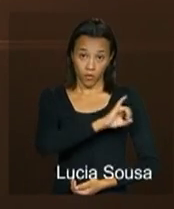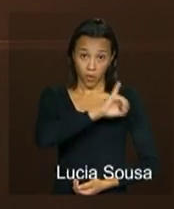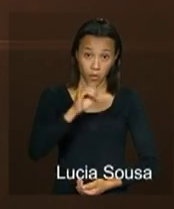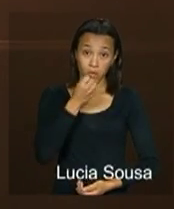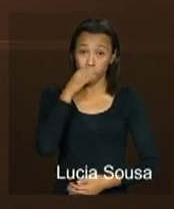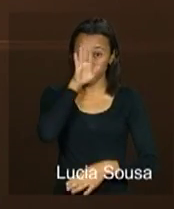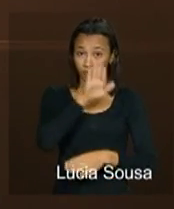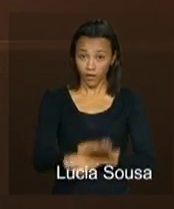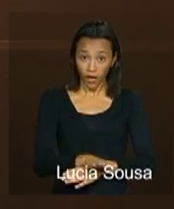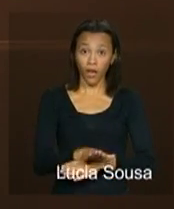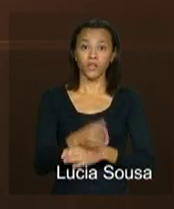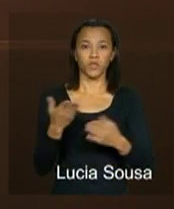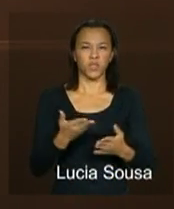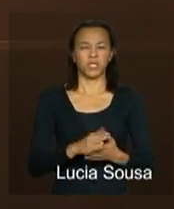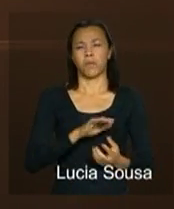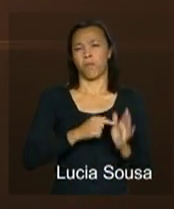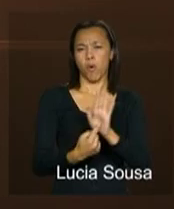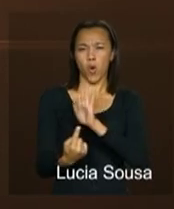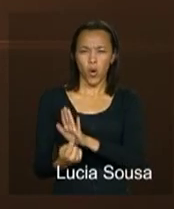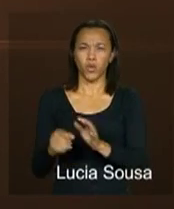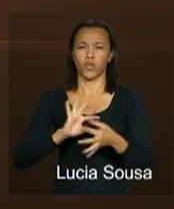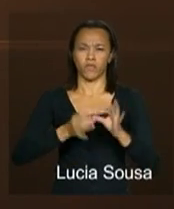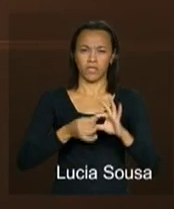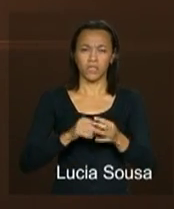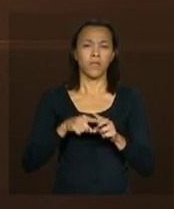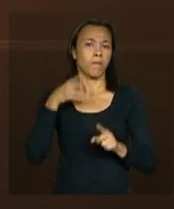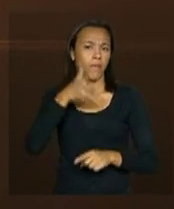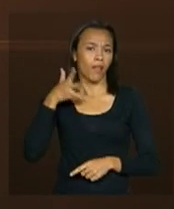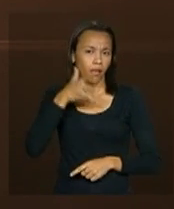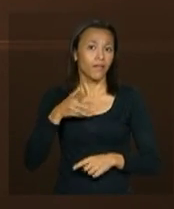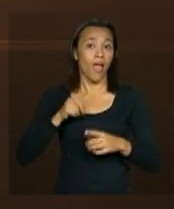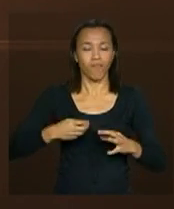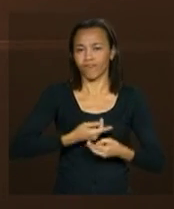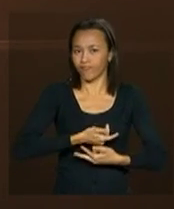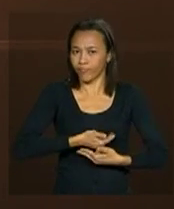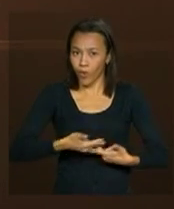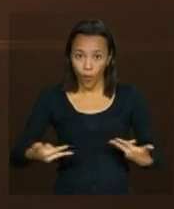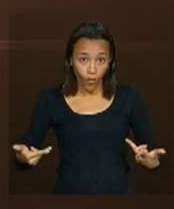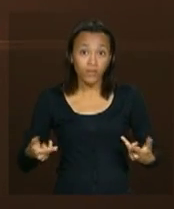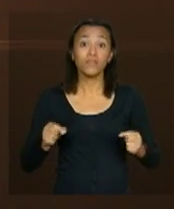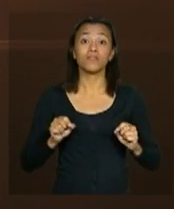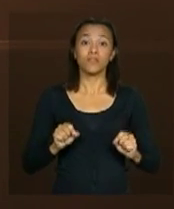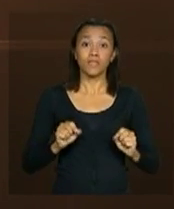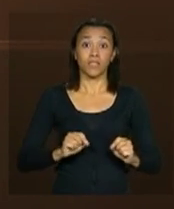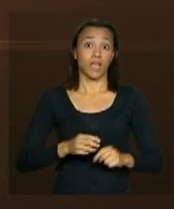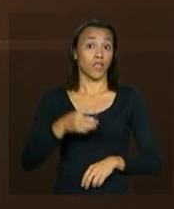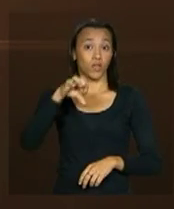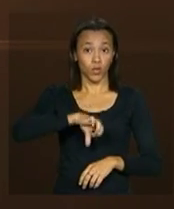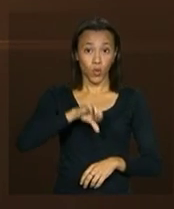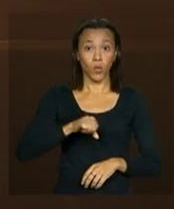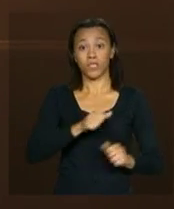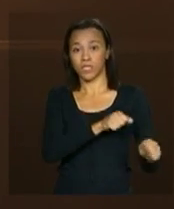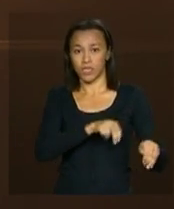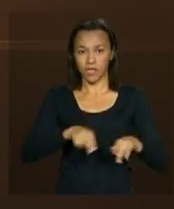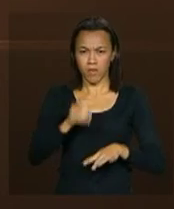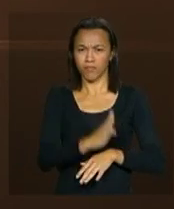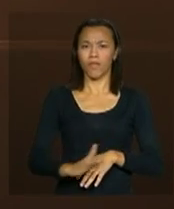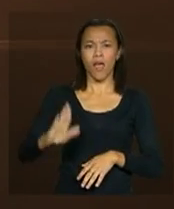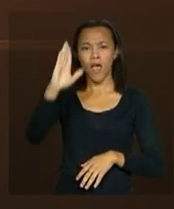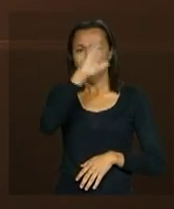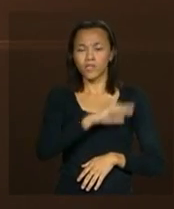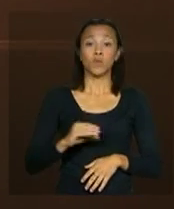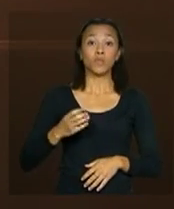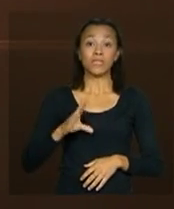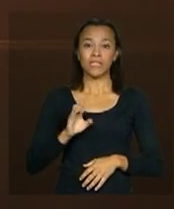Olá, boa tarde. Exposições, oficinas, palestras são algumas das atividades da 9ª Semana Nacional de Ciência